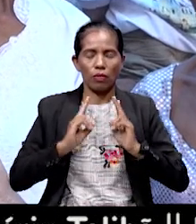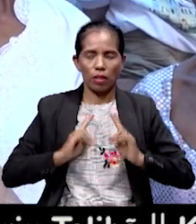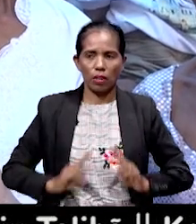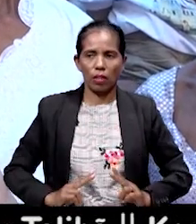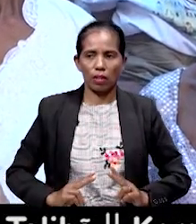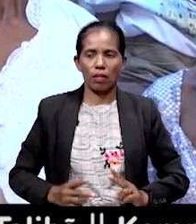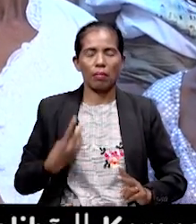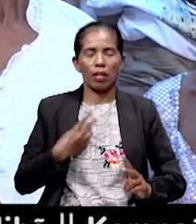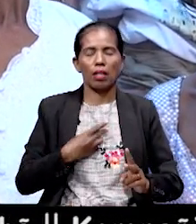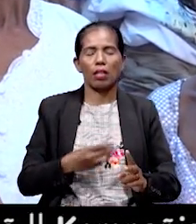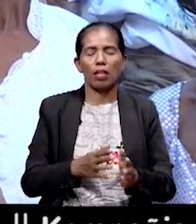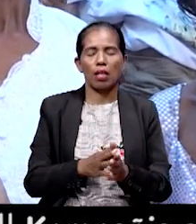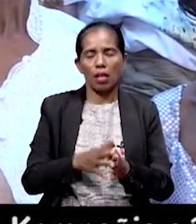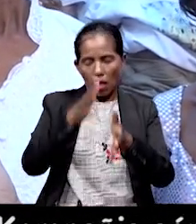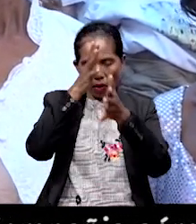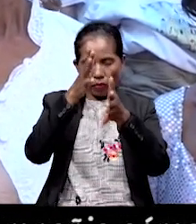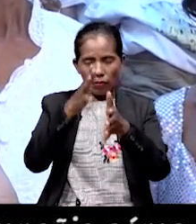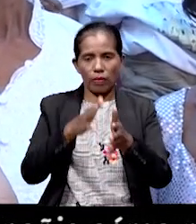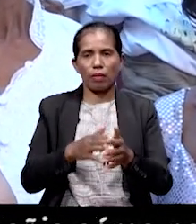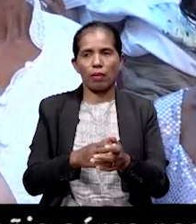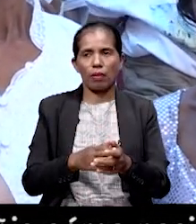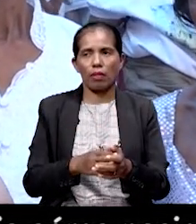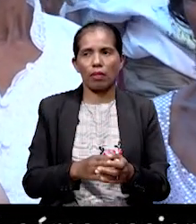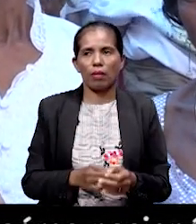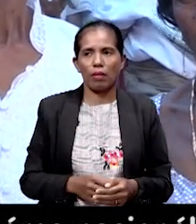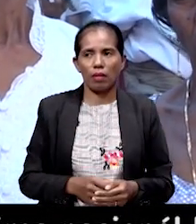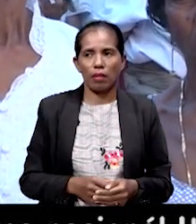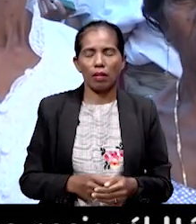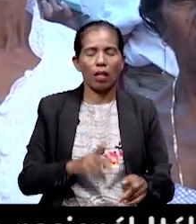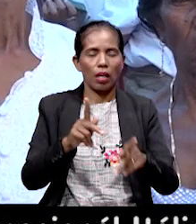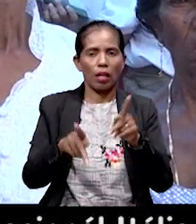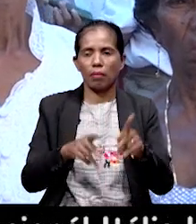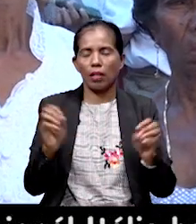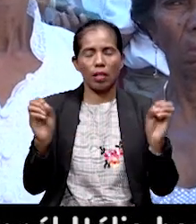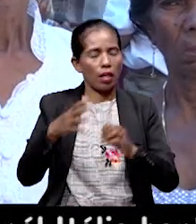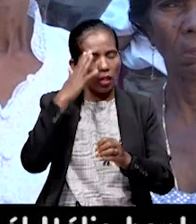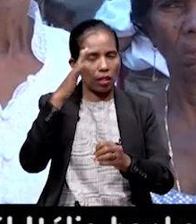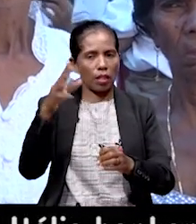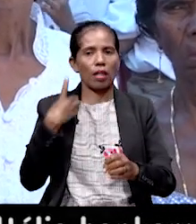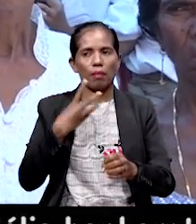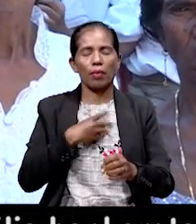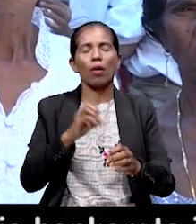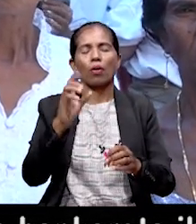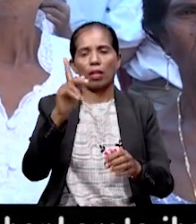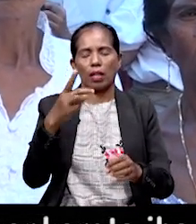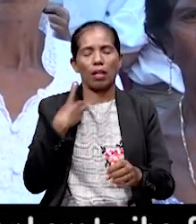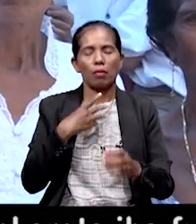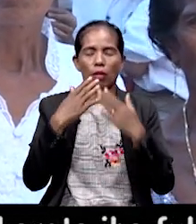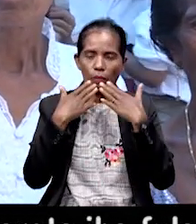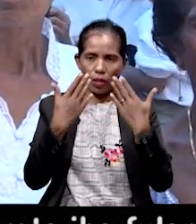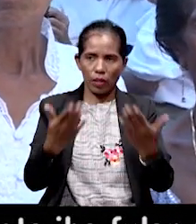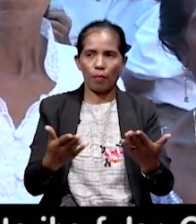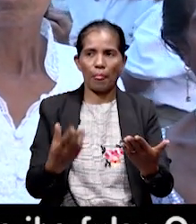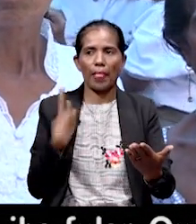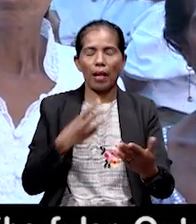abo mare ni foto. Mai be wan ni foto mai be emre la rekonyes ami. Mes la be tida ami agresi katak. Buat